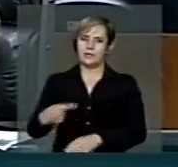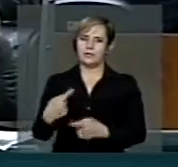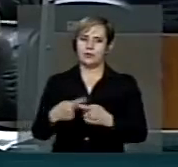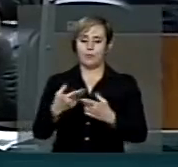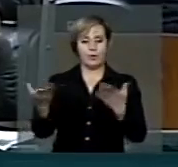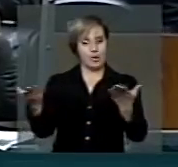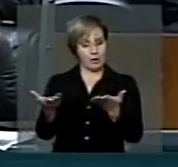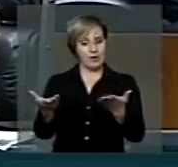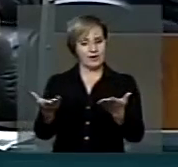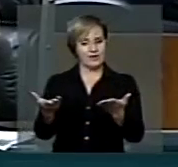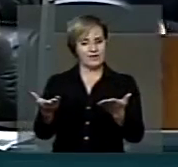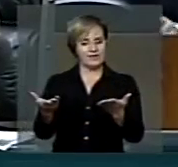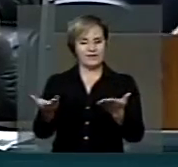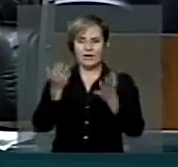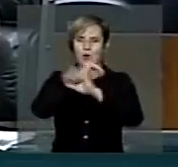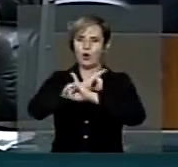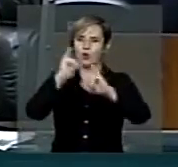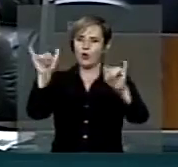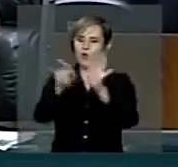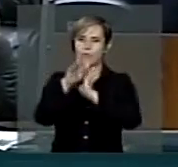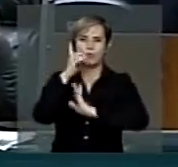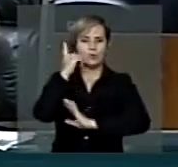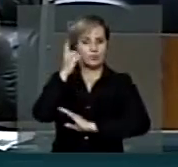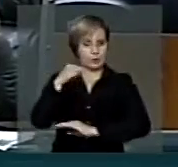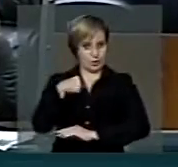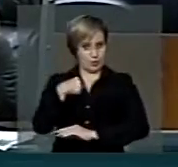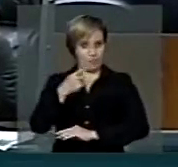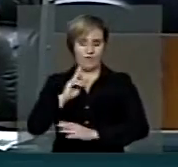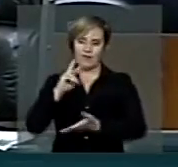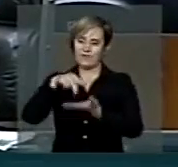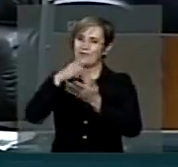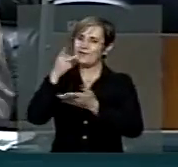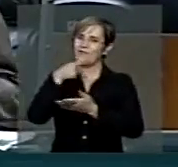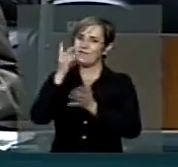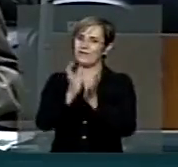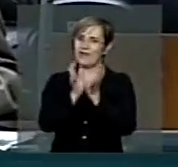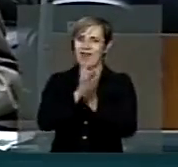presidência, porque agora nas comunicações parlamentares nós iremos falar pelo PT.